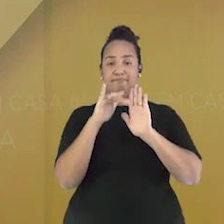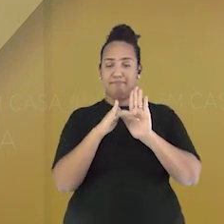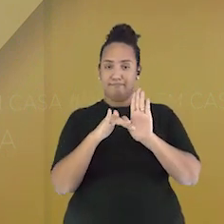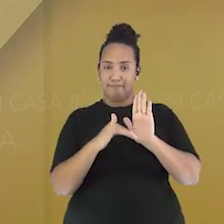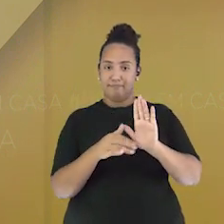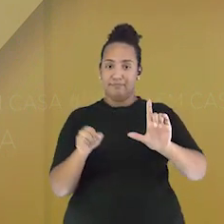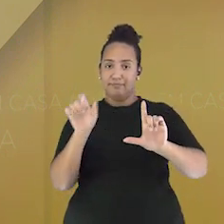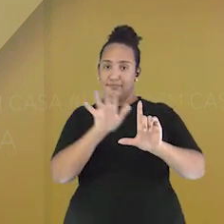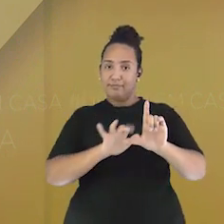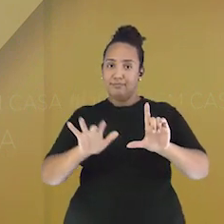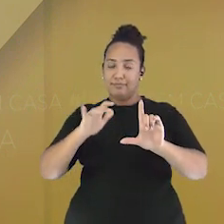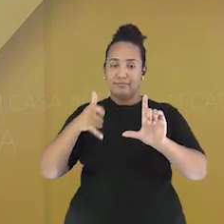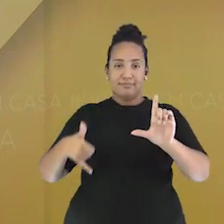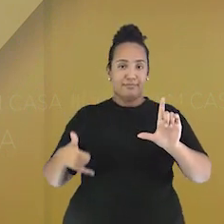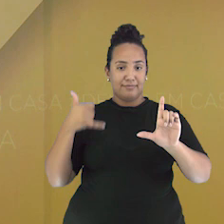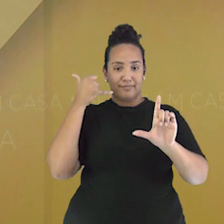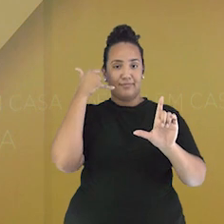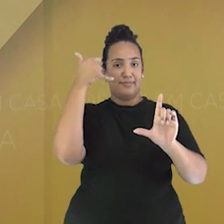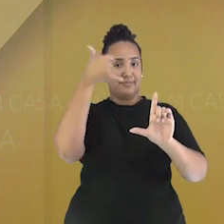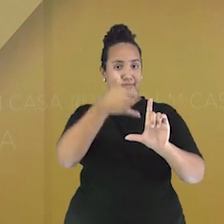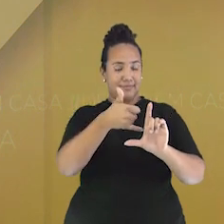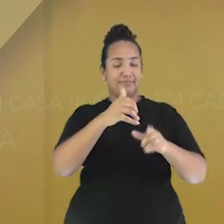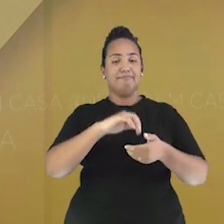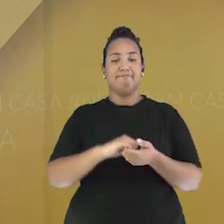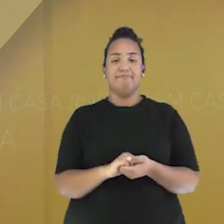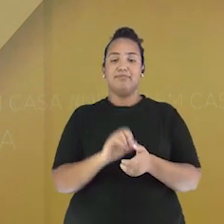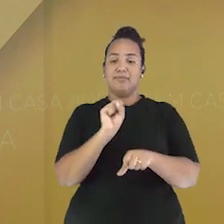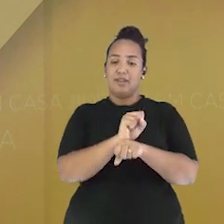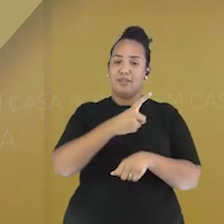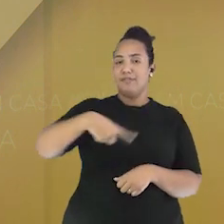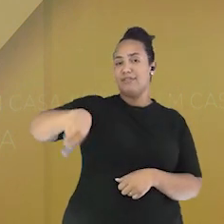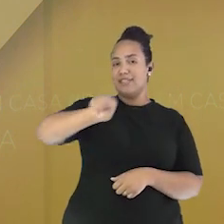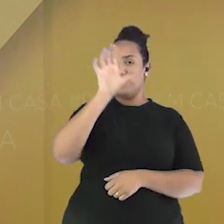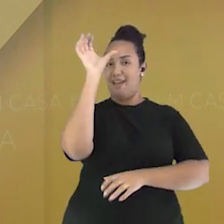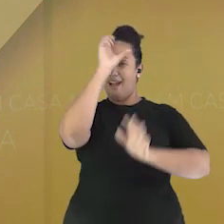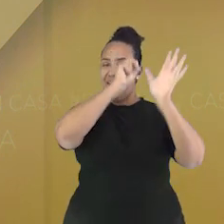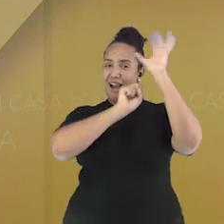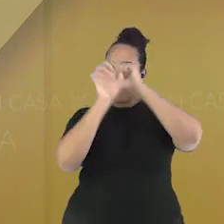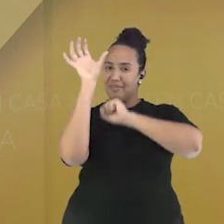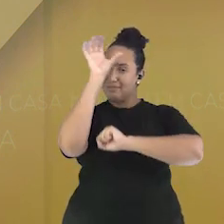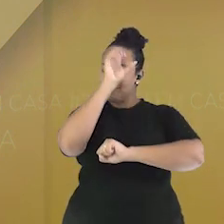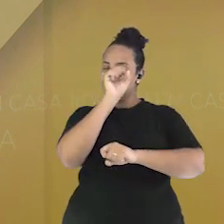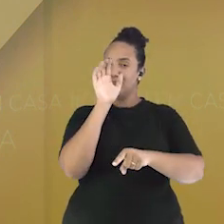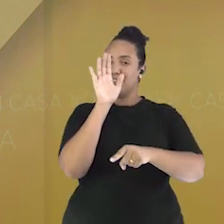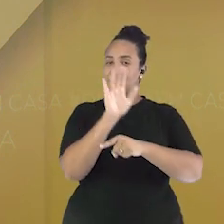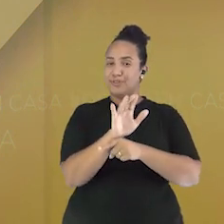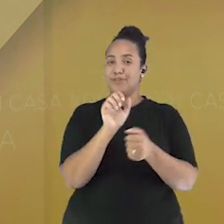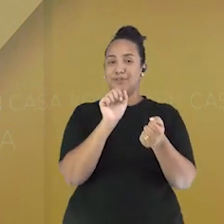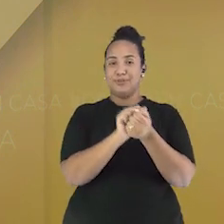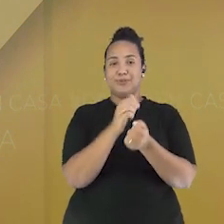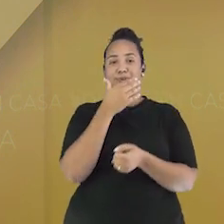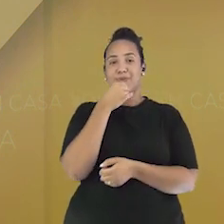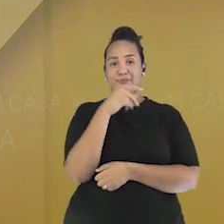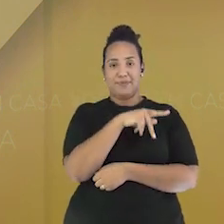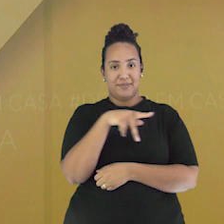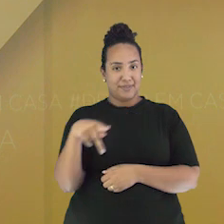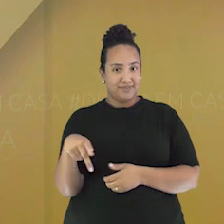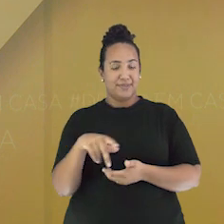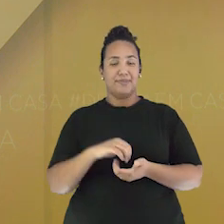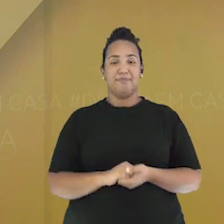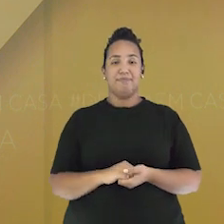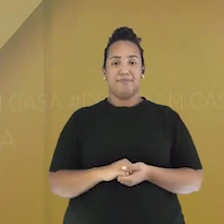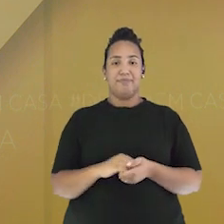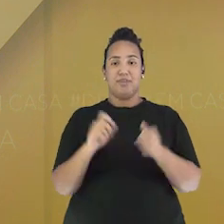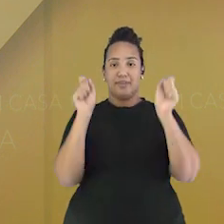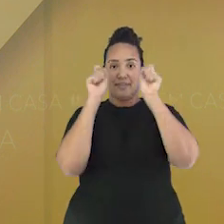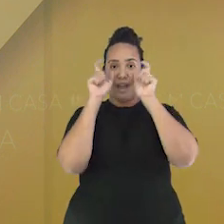presença pelo QR Code que está aqui na tela. Espero que tenham aprendido bastante com a ajuda do professor Stefano.